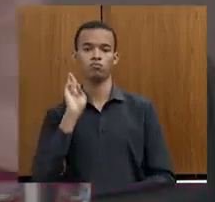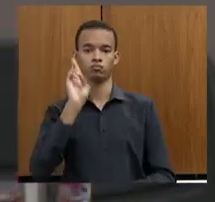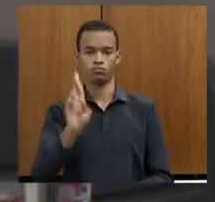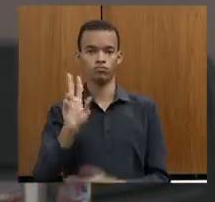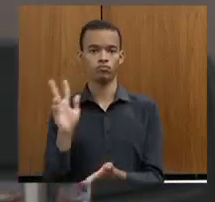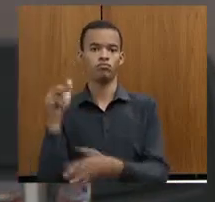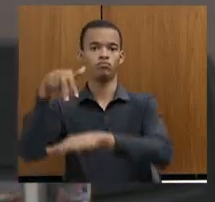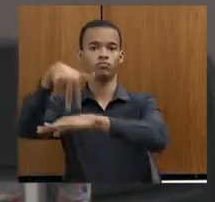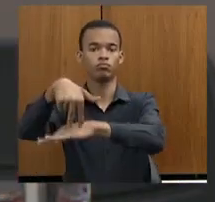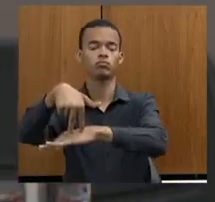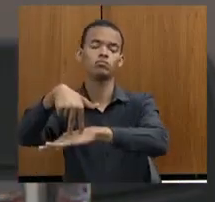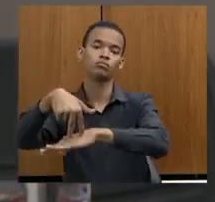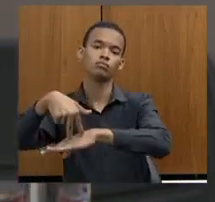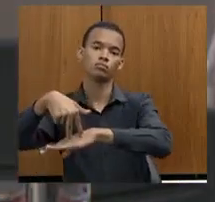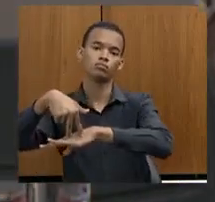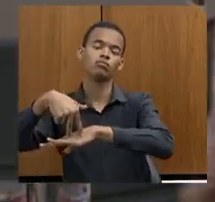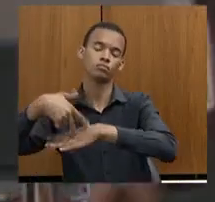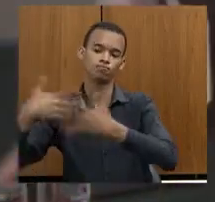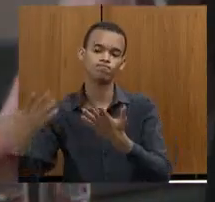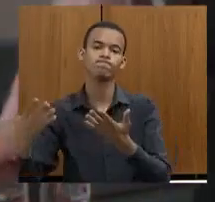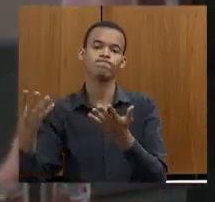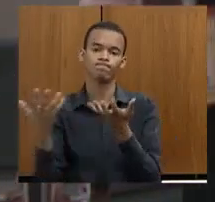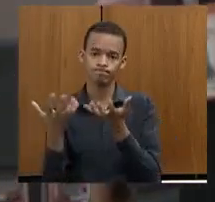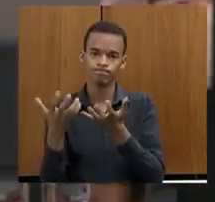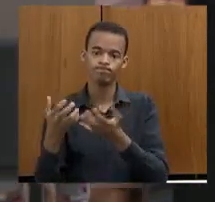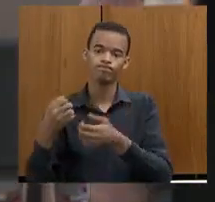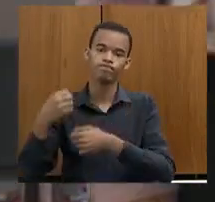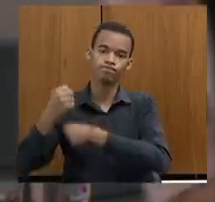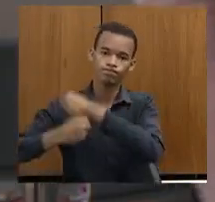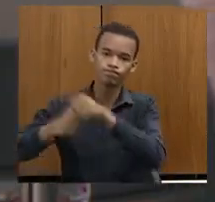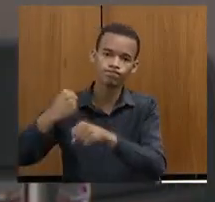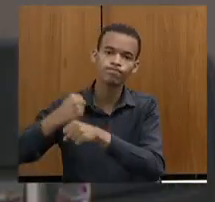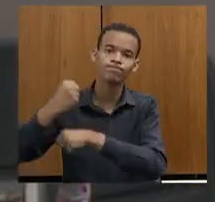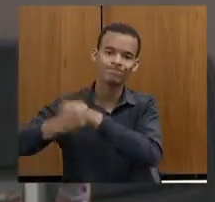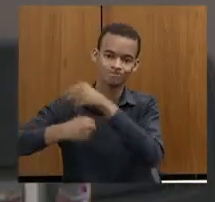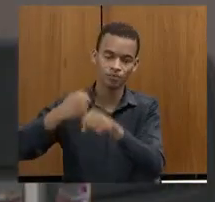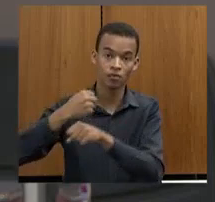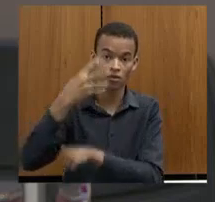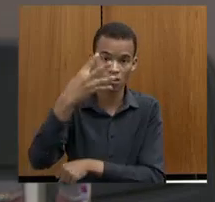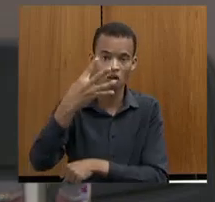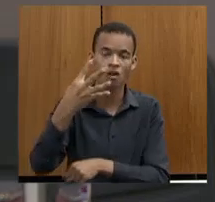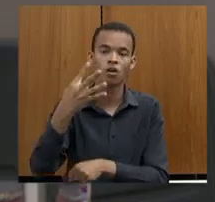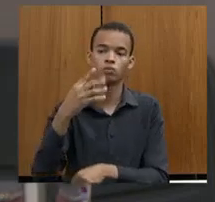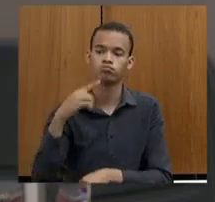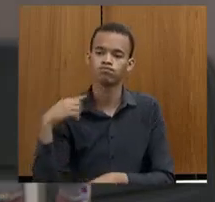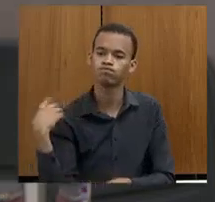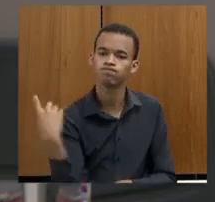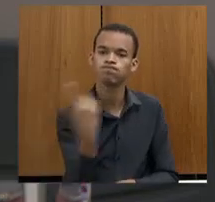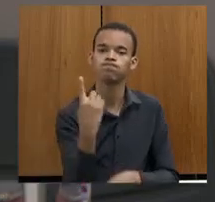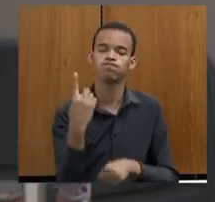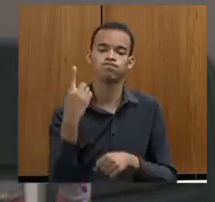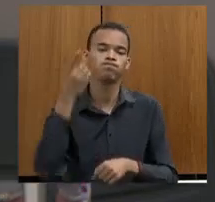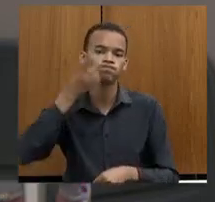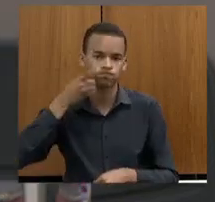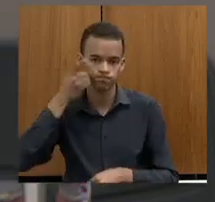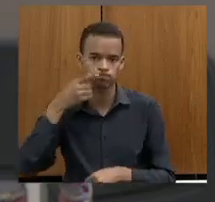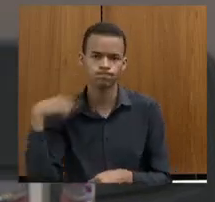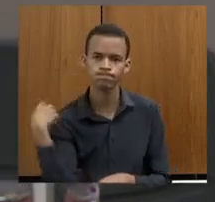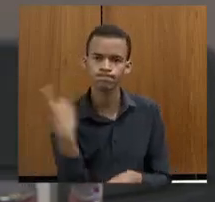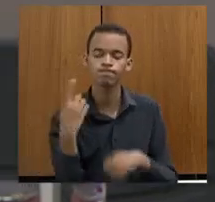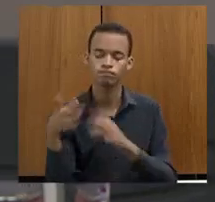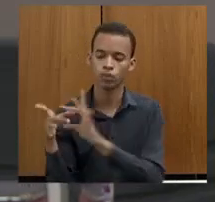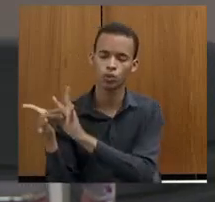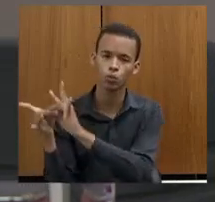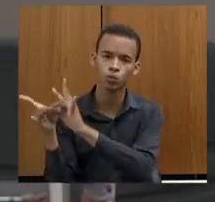é a mensagem que nós queremos levar para os próximos 4 anos de muita união de muita capacidade de diálogo capacidade